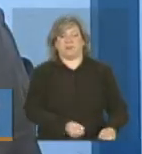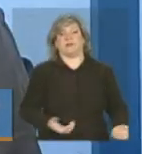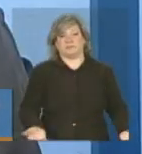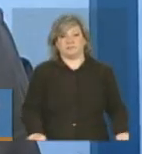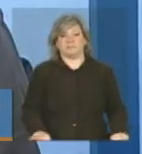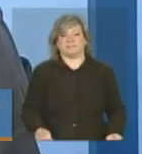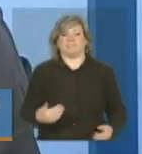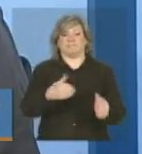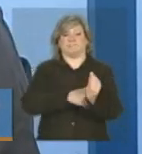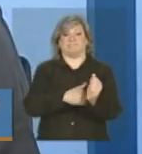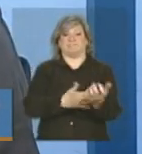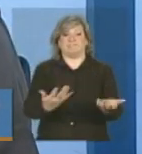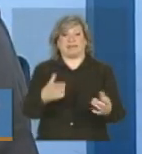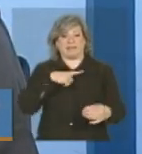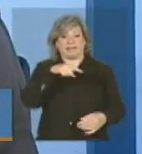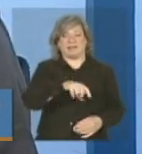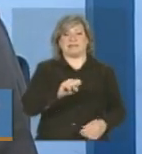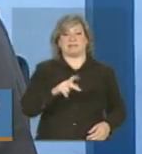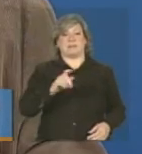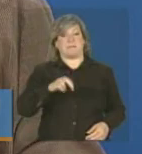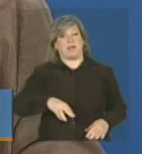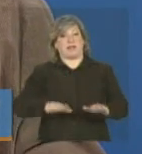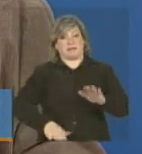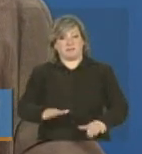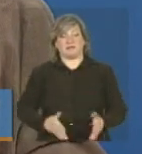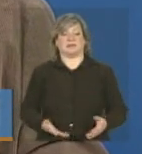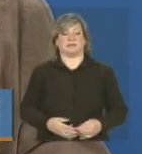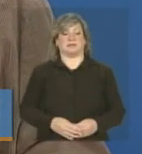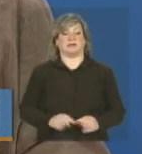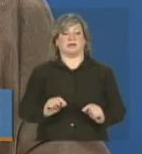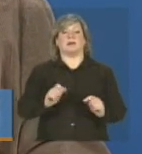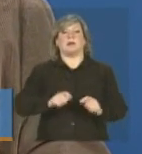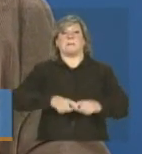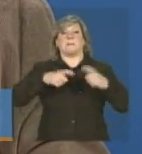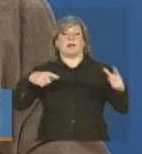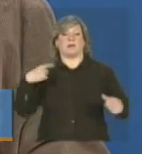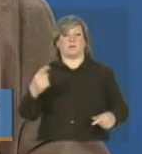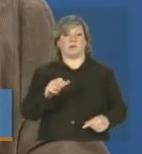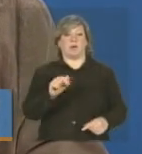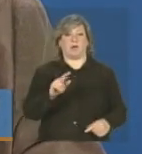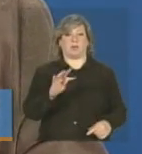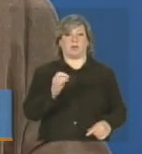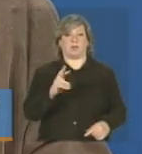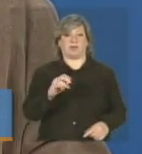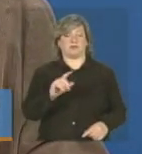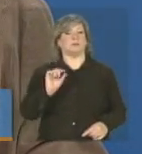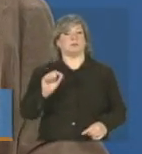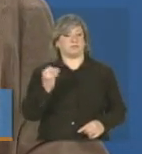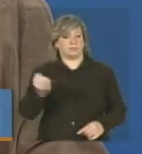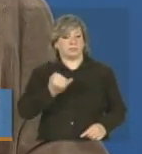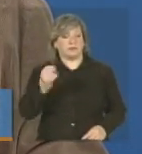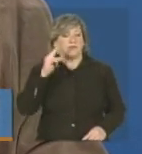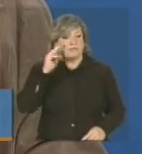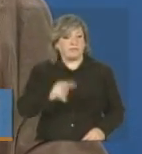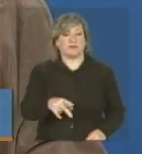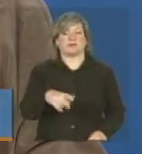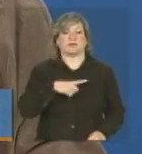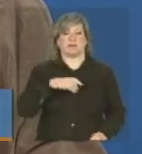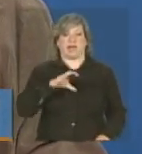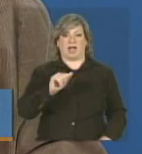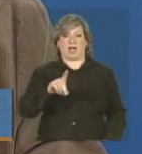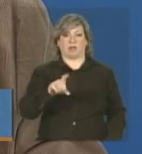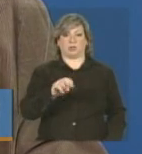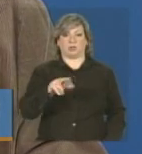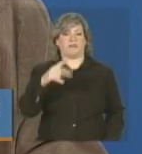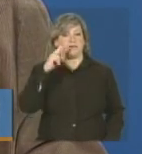senha. E também a maior atualização importante é entrar no CAD SUAS, verificar o e-mail. E muitas vezes